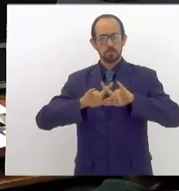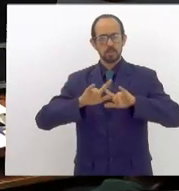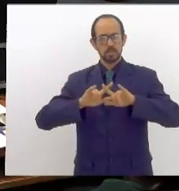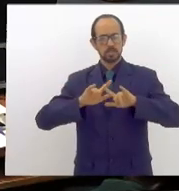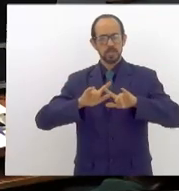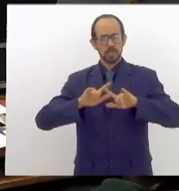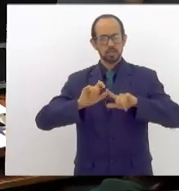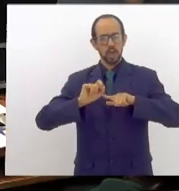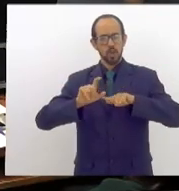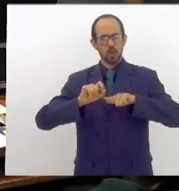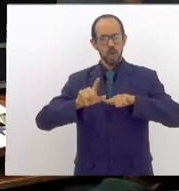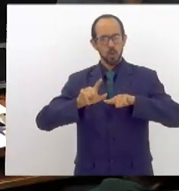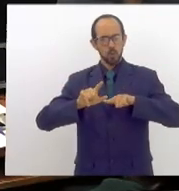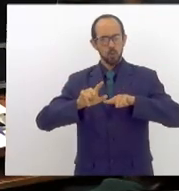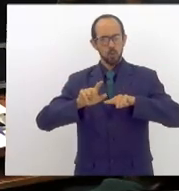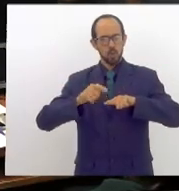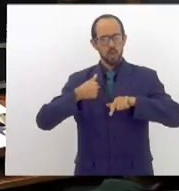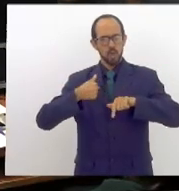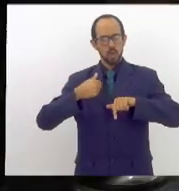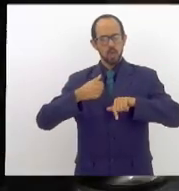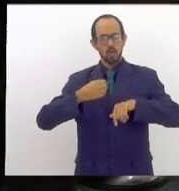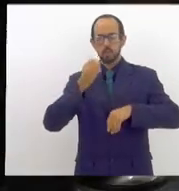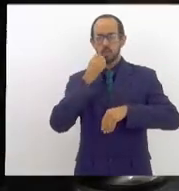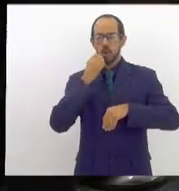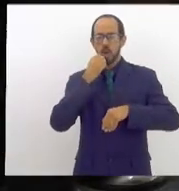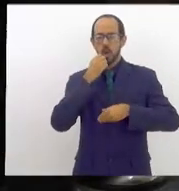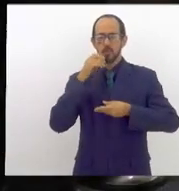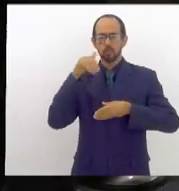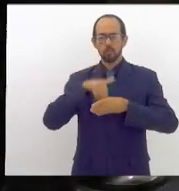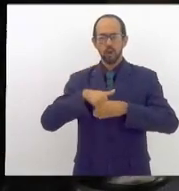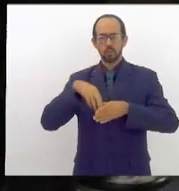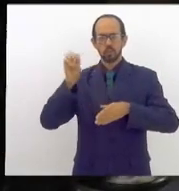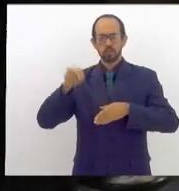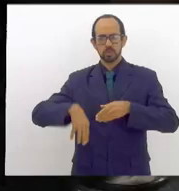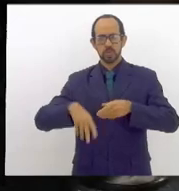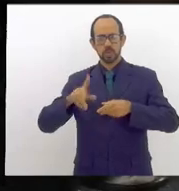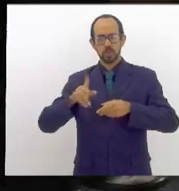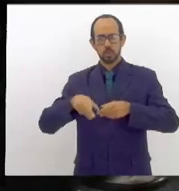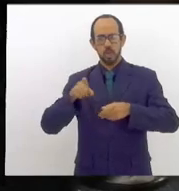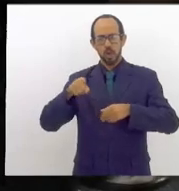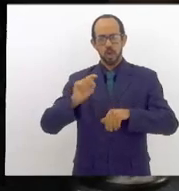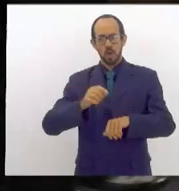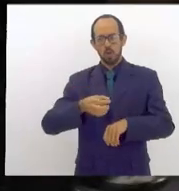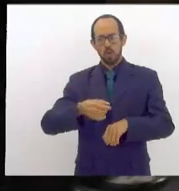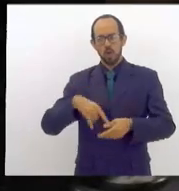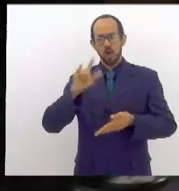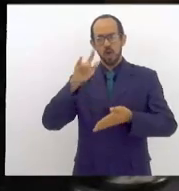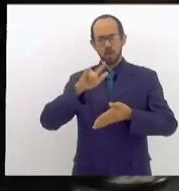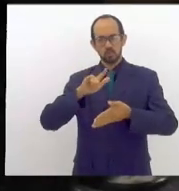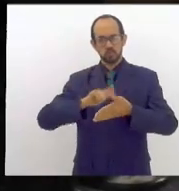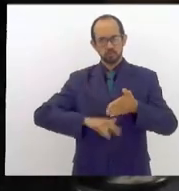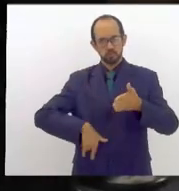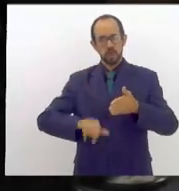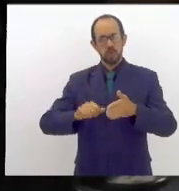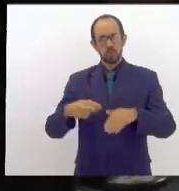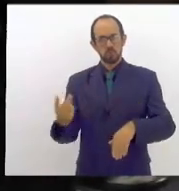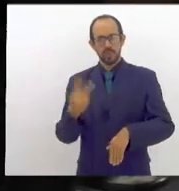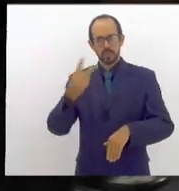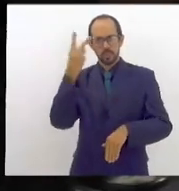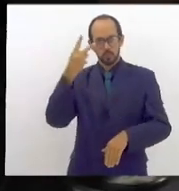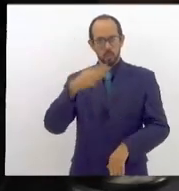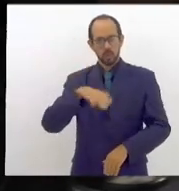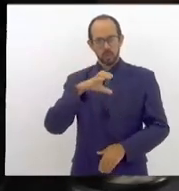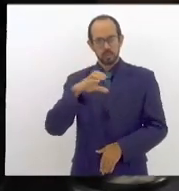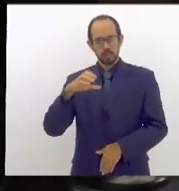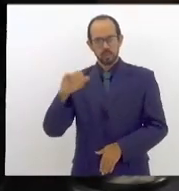que o voto favorável igual ao parecer vencedor da ccj